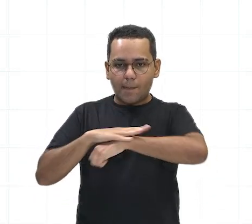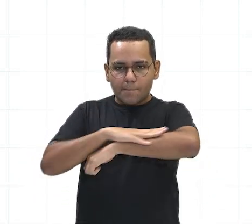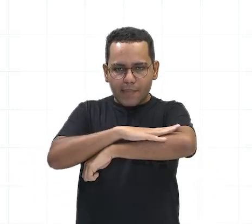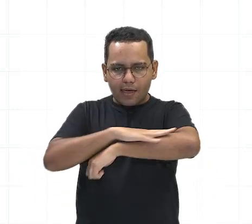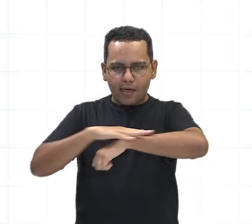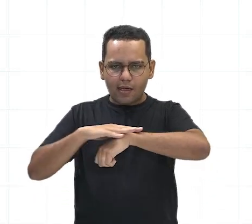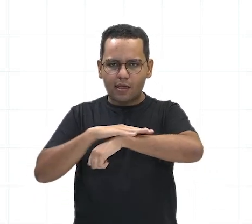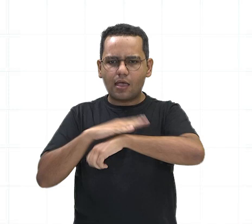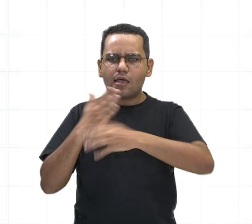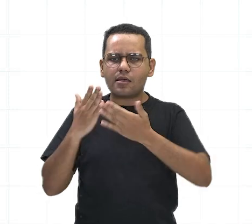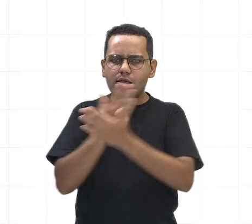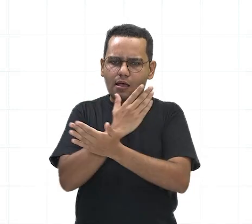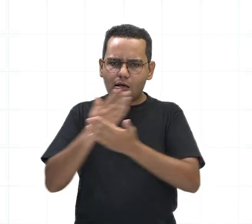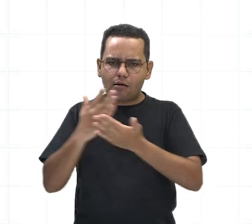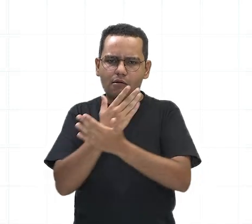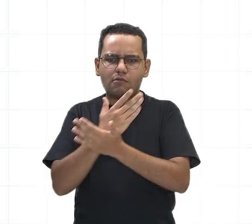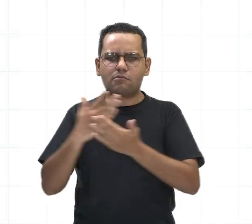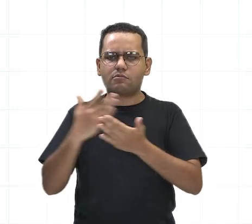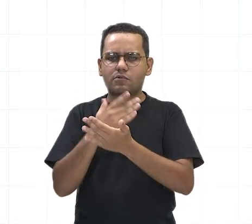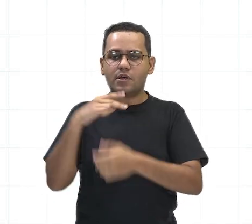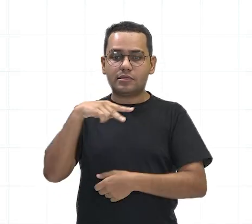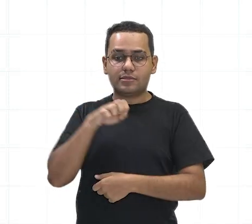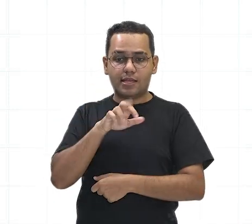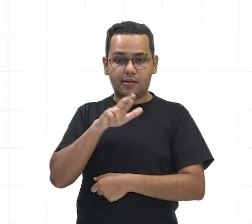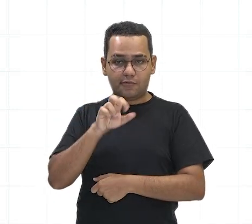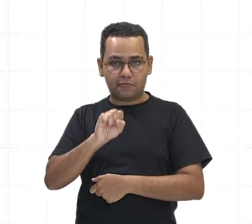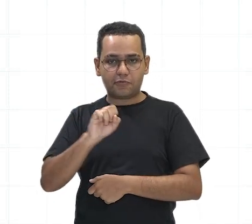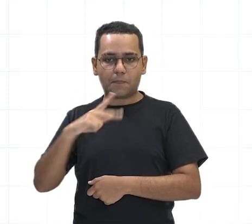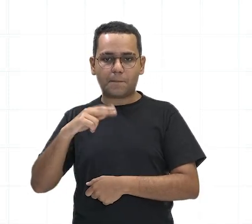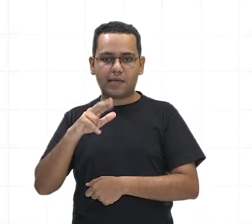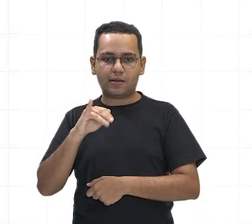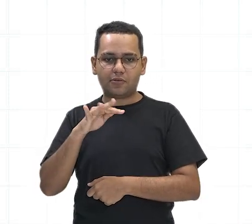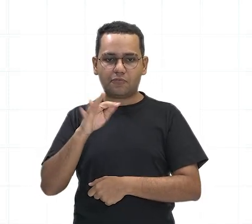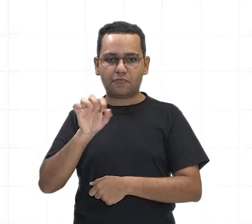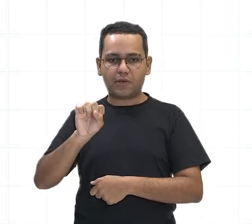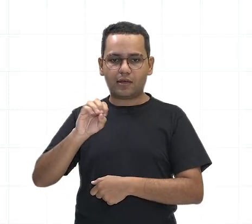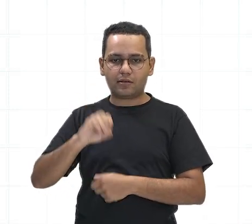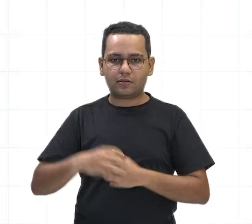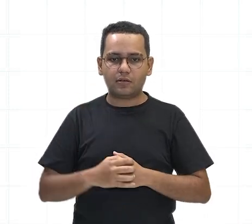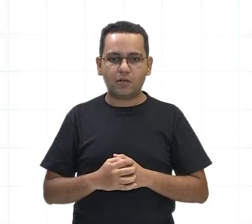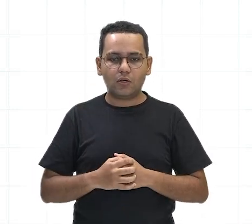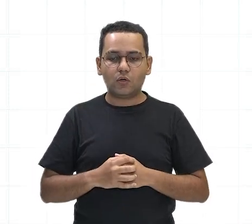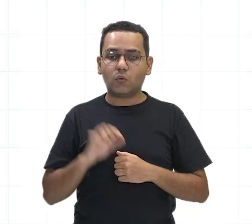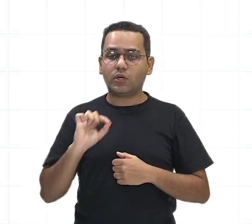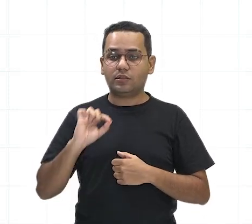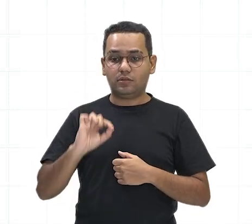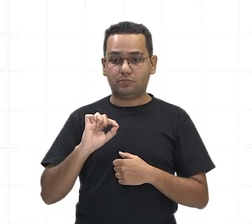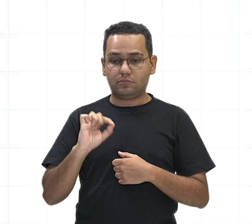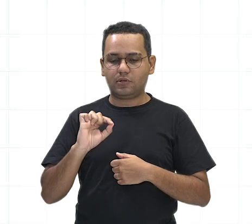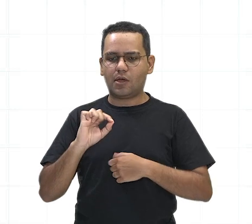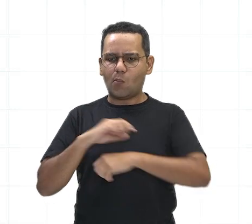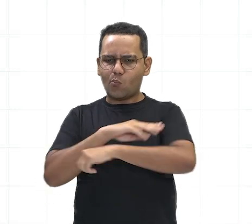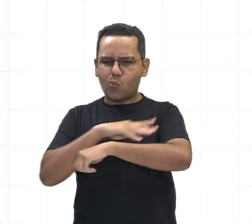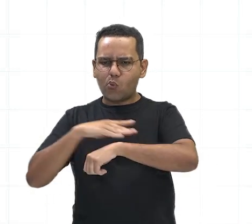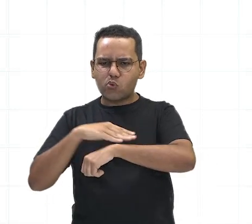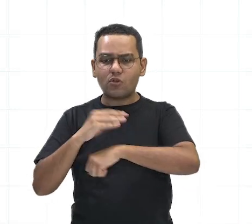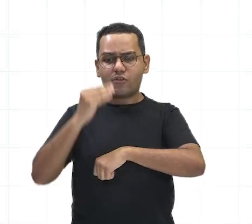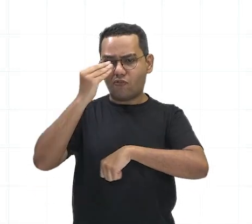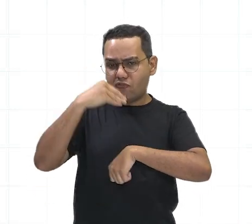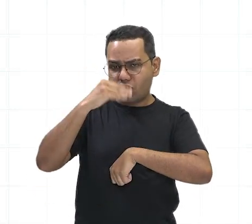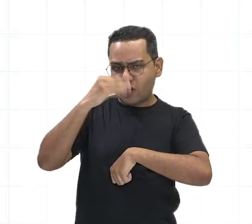pele e alguns nervos periféricos, fazendo com que o paciente perca, por exemplo, a força muscular,